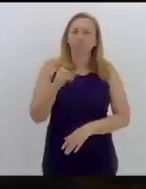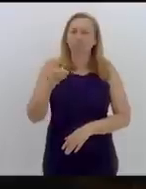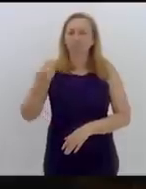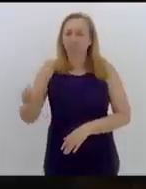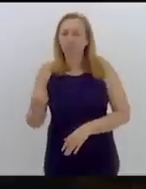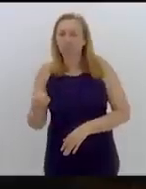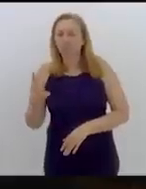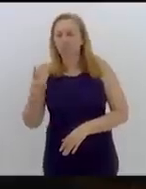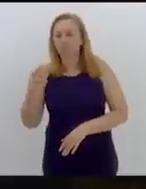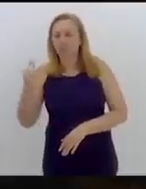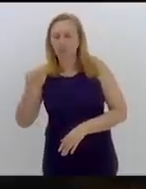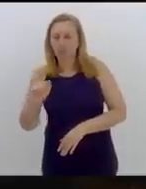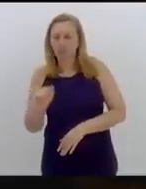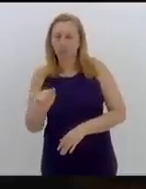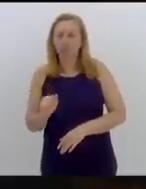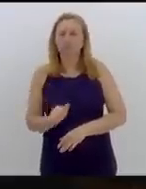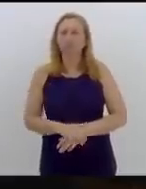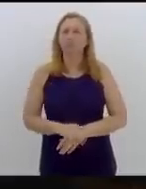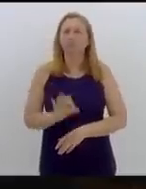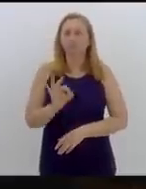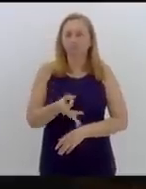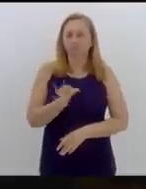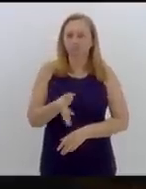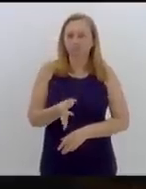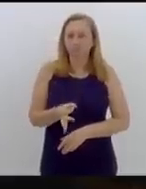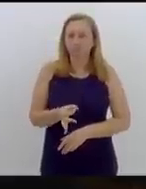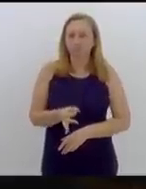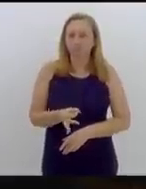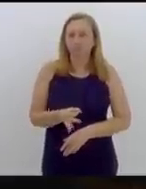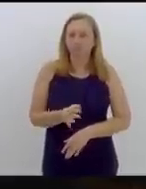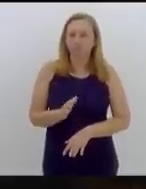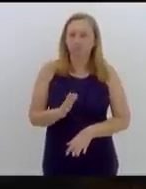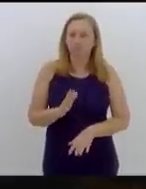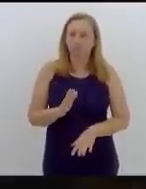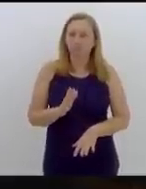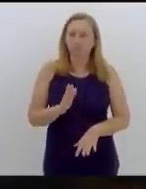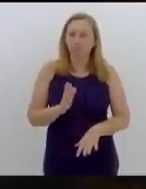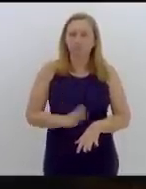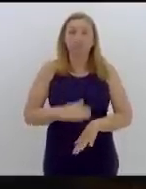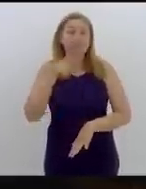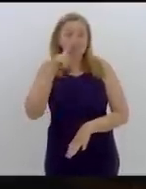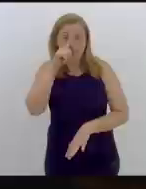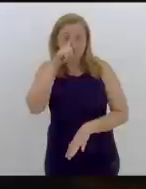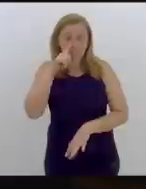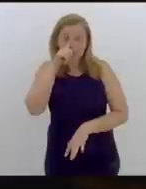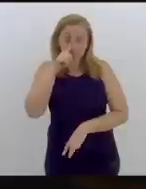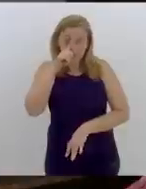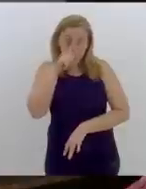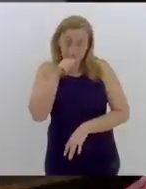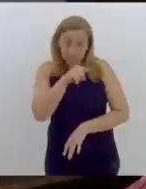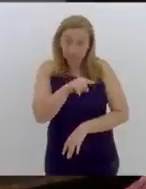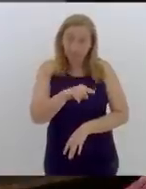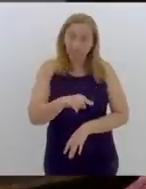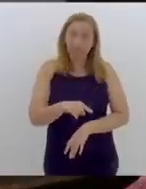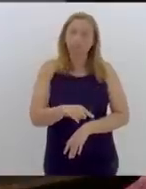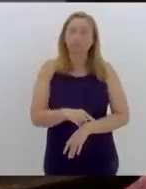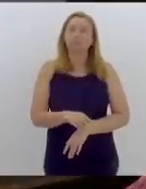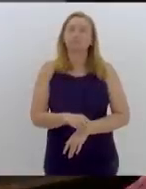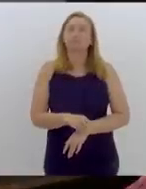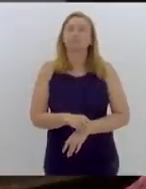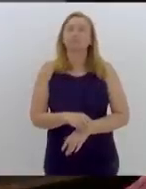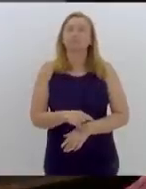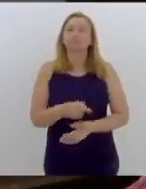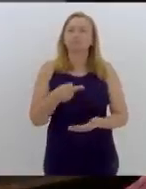adversas obviamente ele está mais sujeito ao enfrentamento ao erro